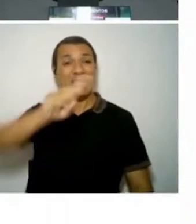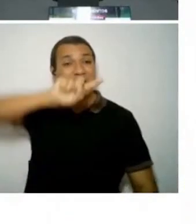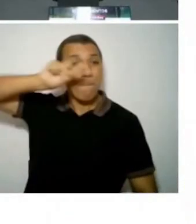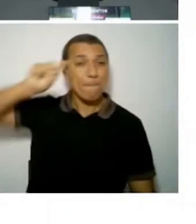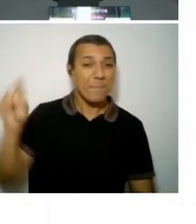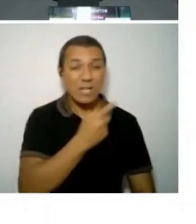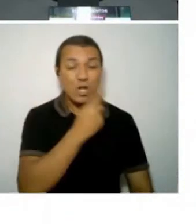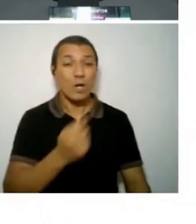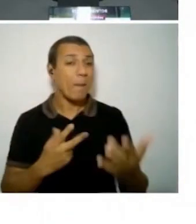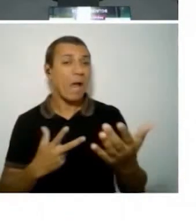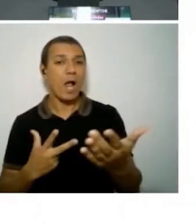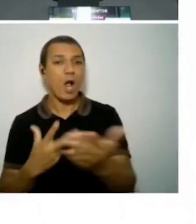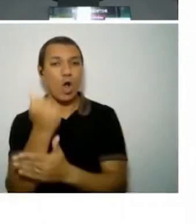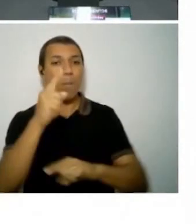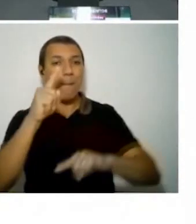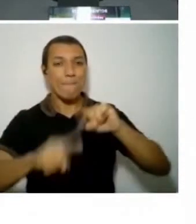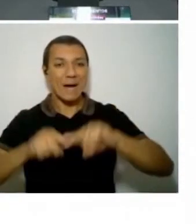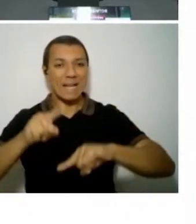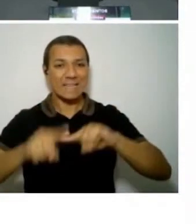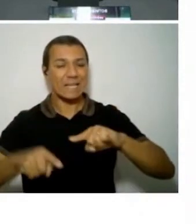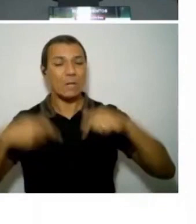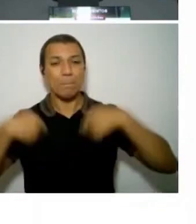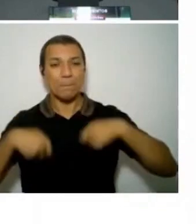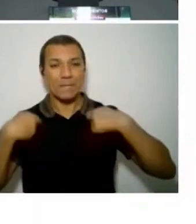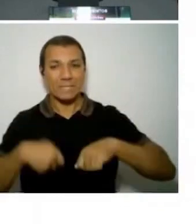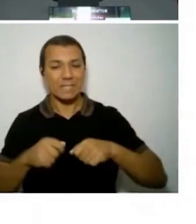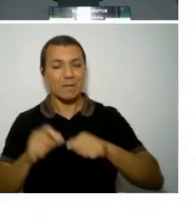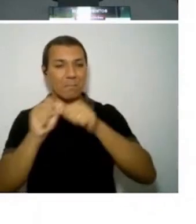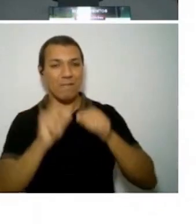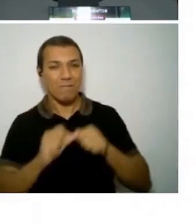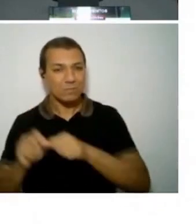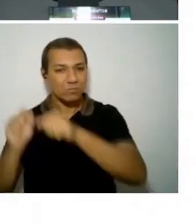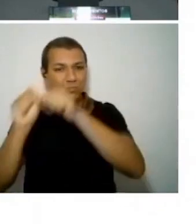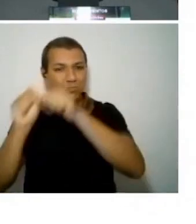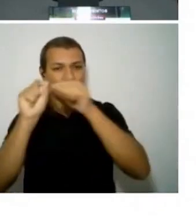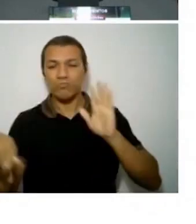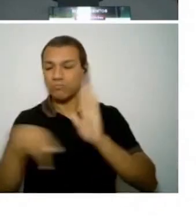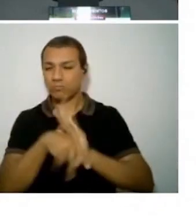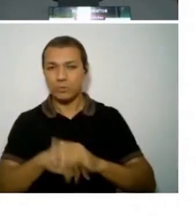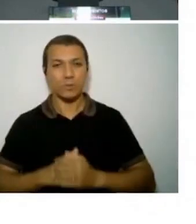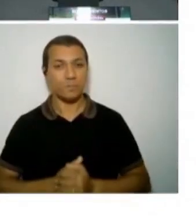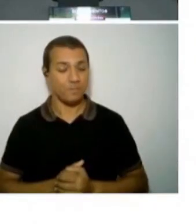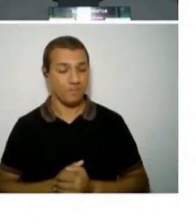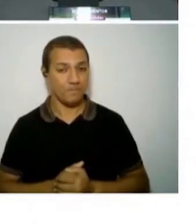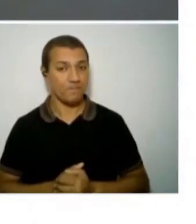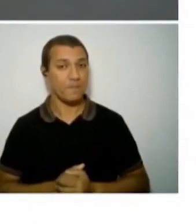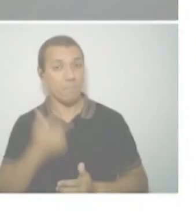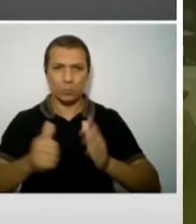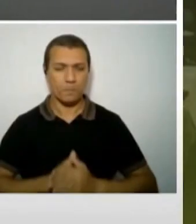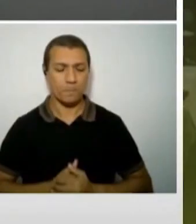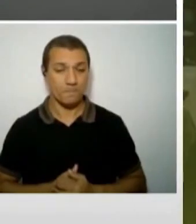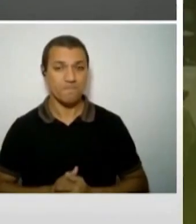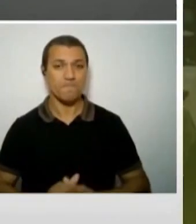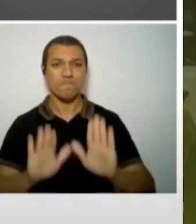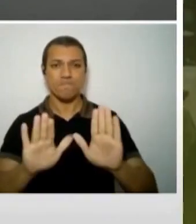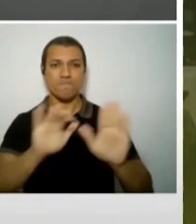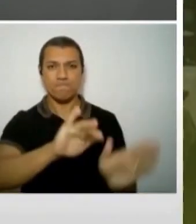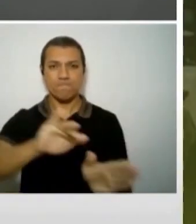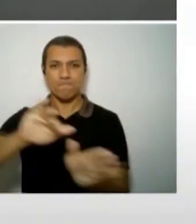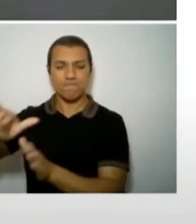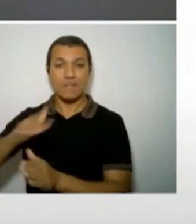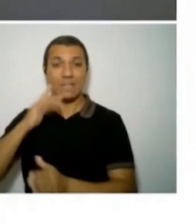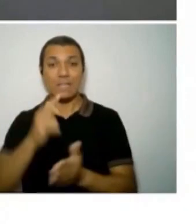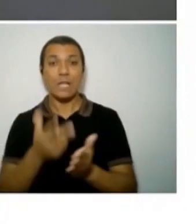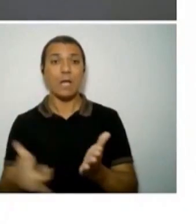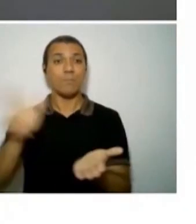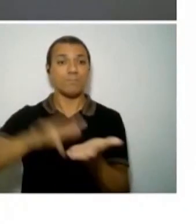aquisição de equipamentos necessários a restabelecimento de serviços e retomada de atendimentos à população temos assinatura de um